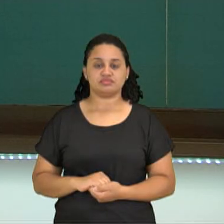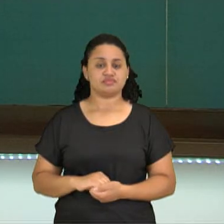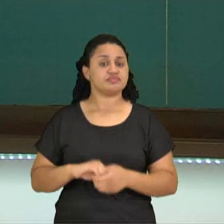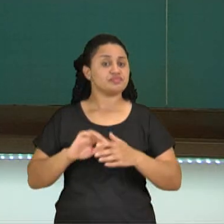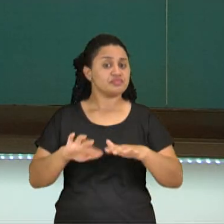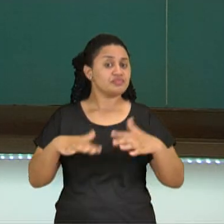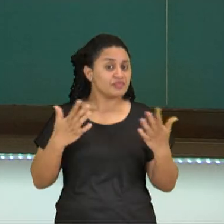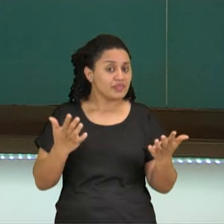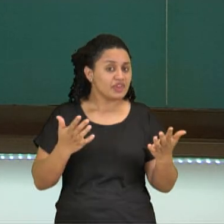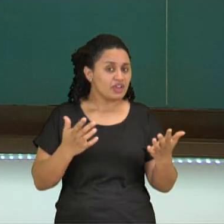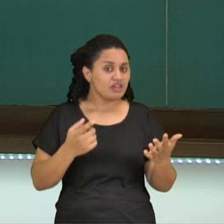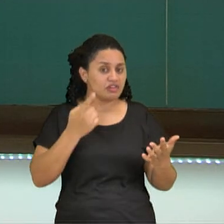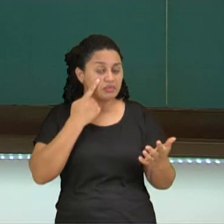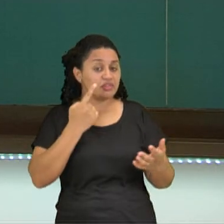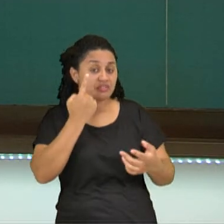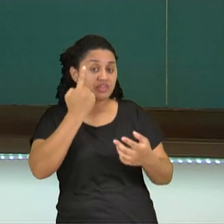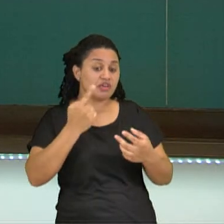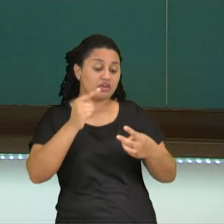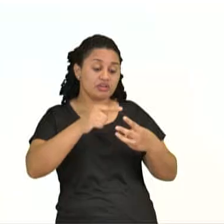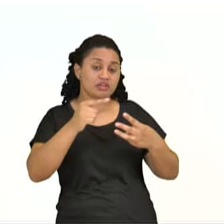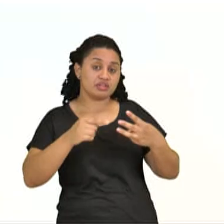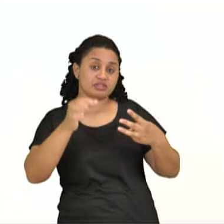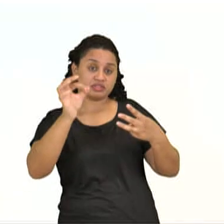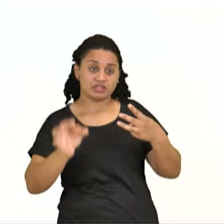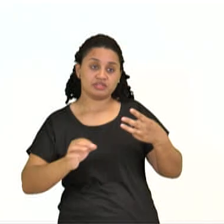E aí, pessoal, vamos ver qual a resposta correta?